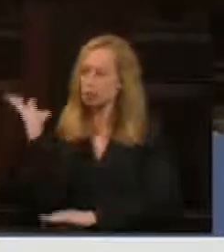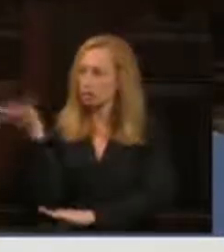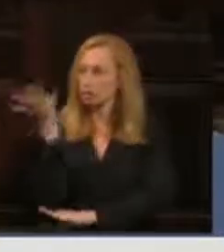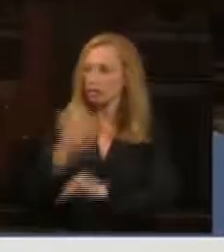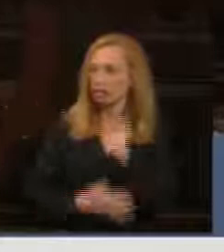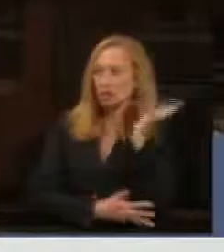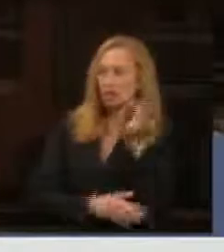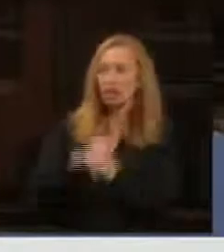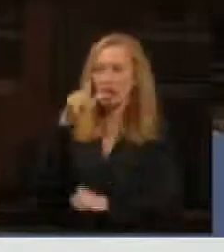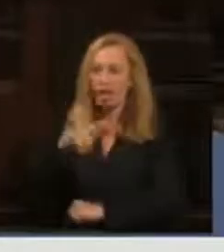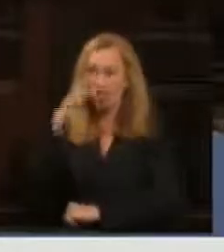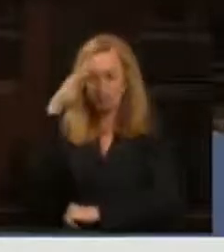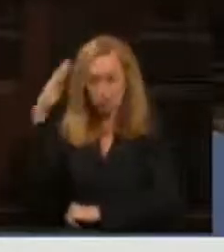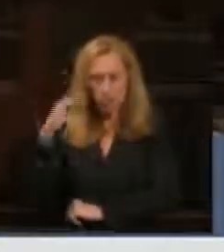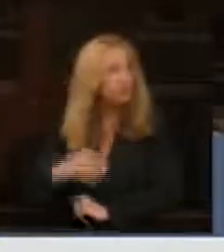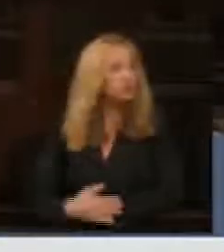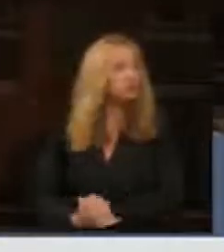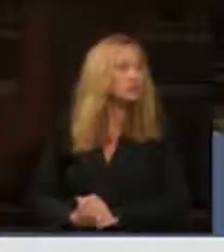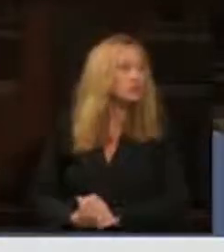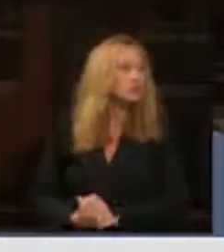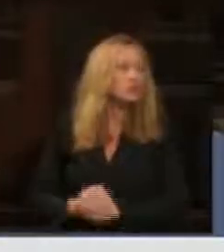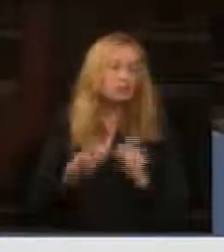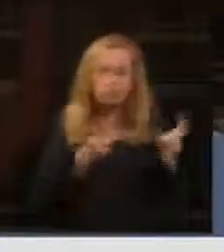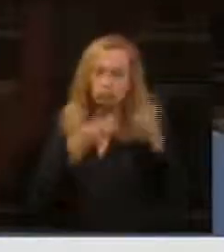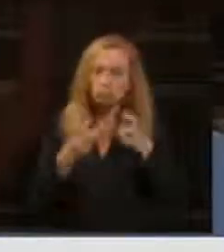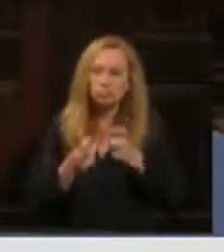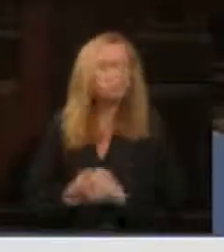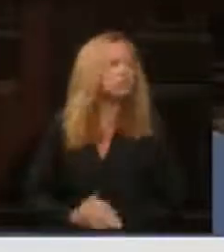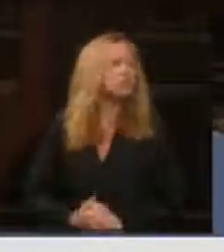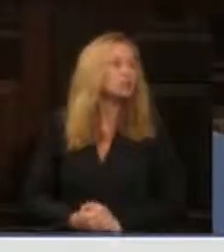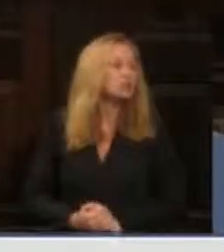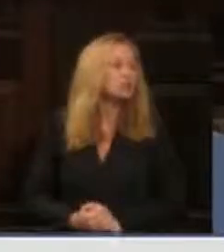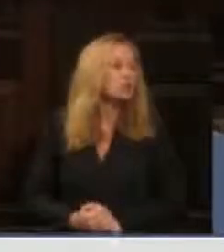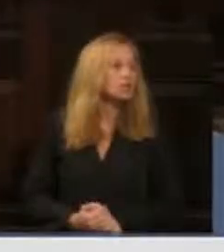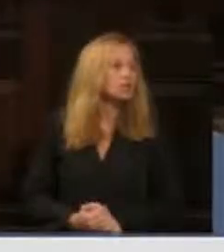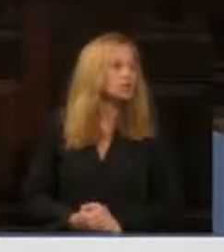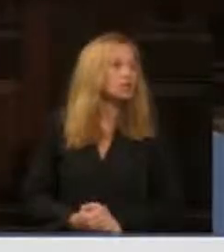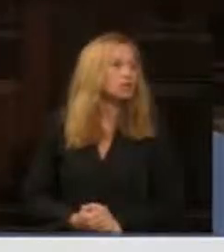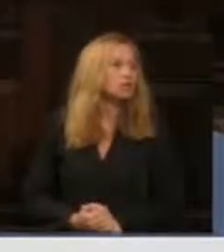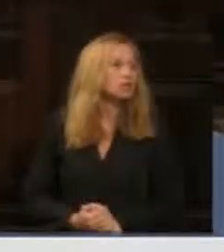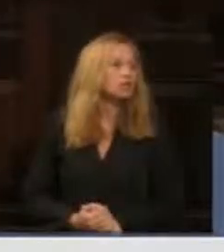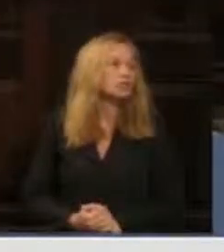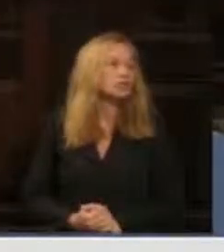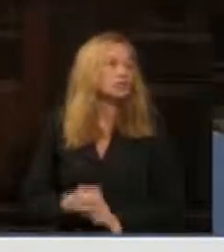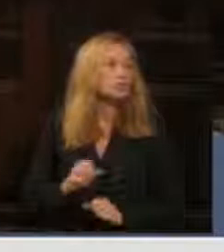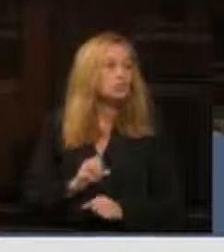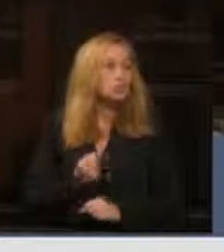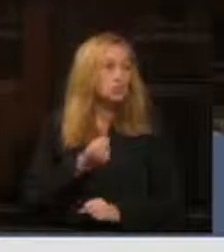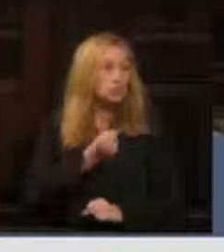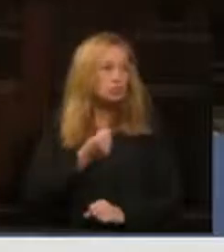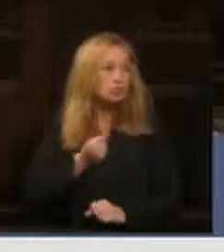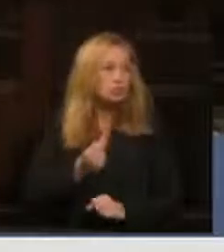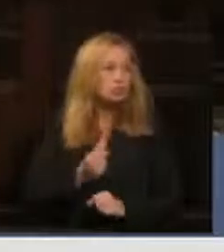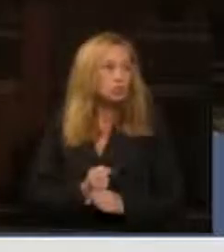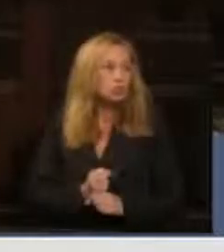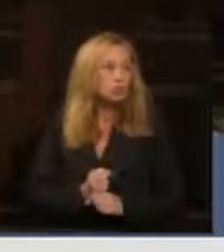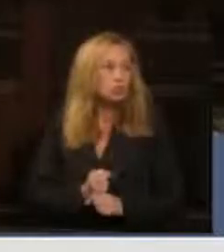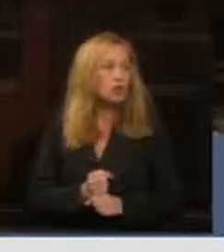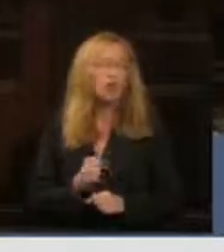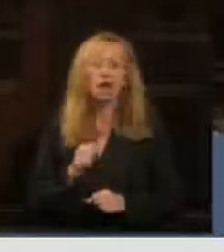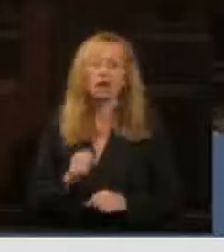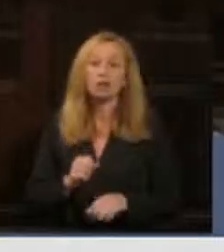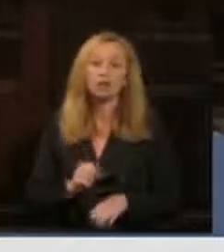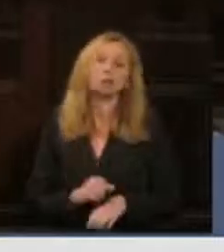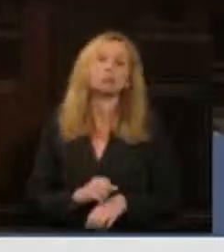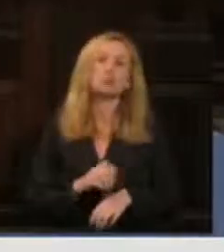são fundamentais, com a percepção de que a maior parte das doenças, como é o caso da tuberculose,